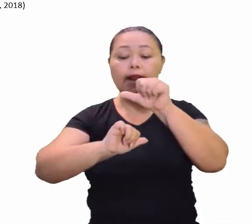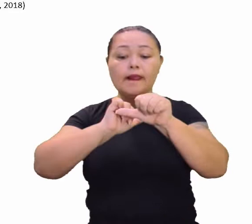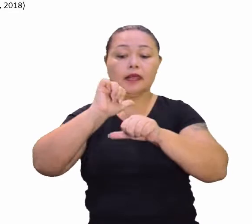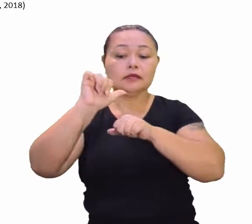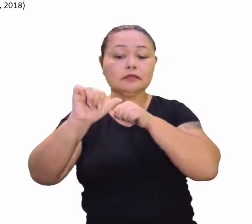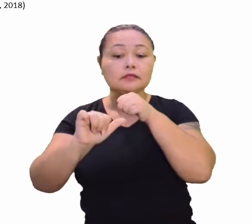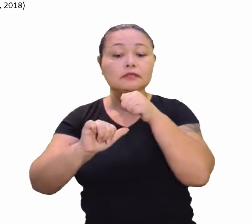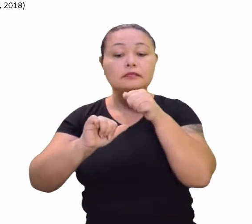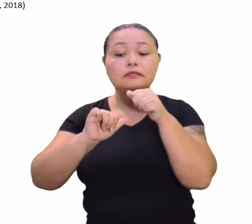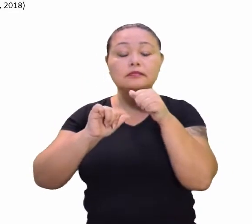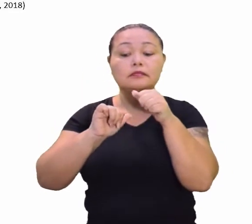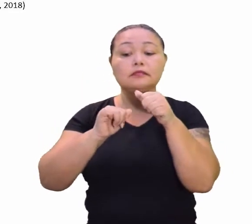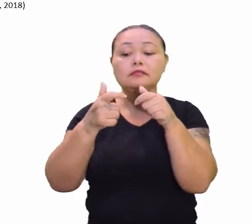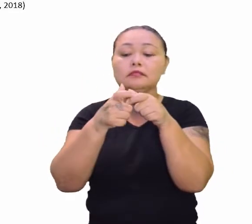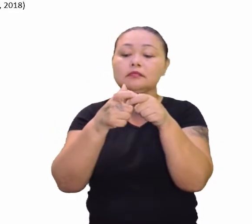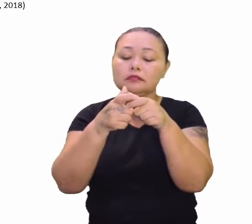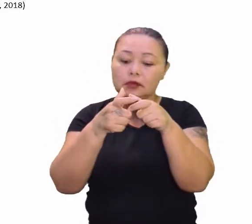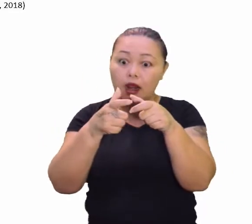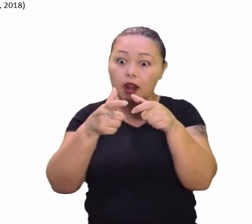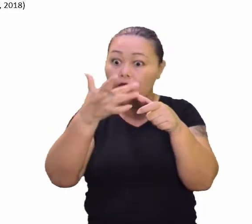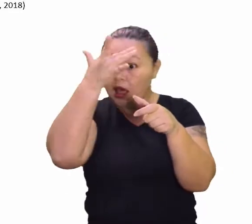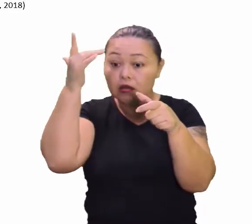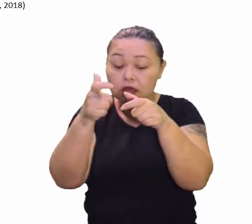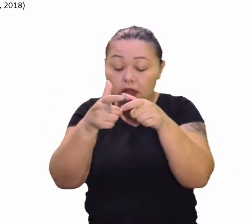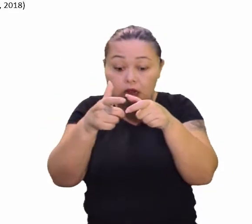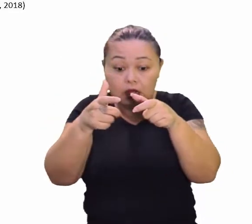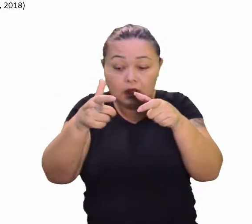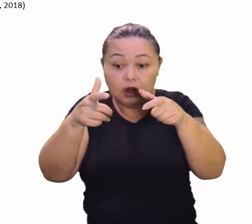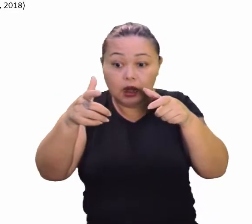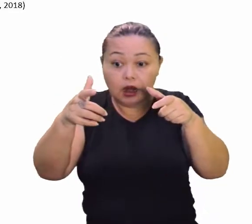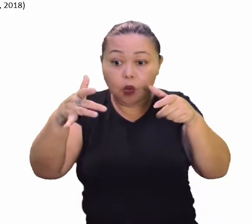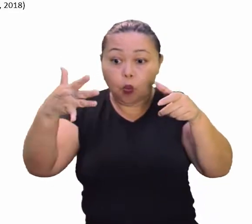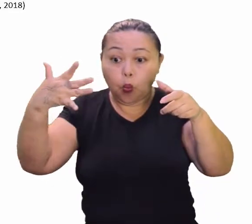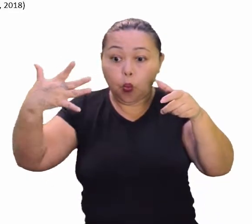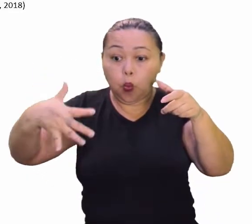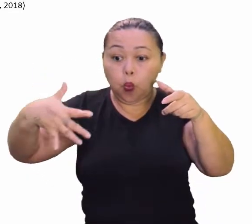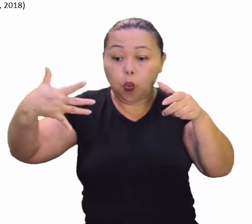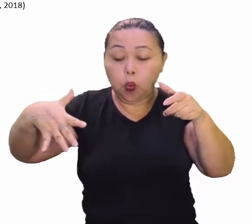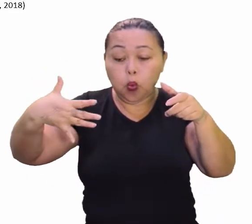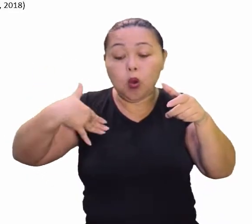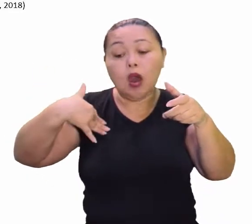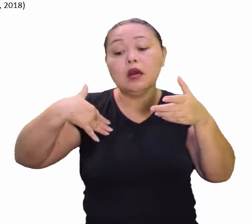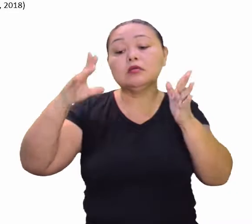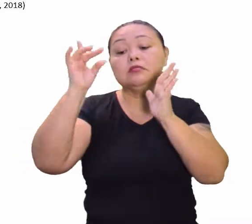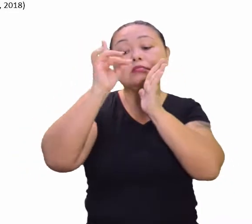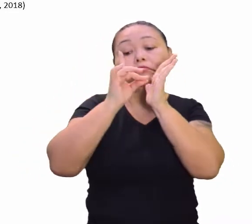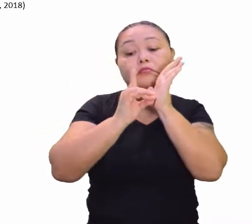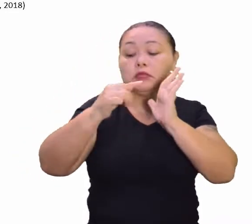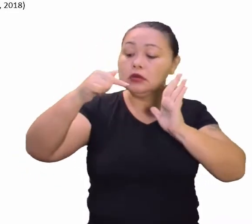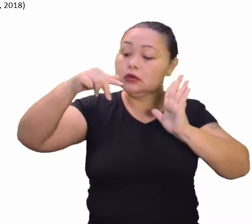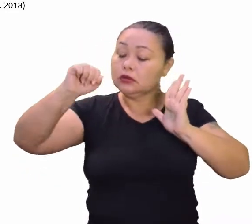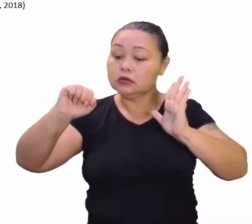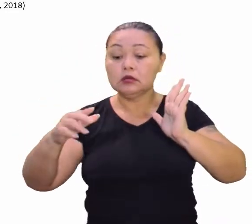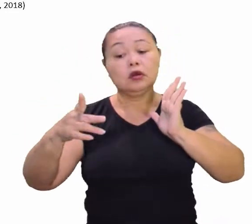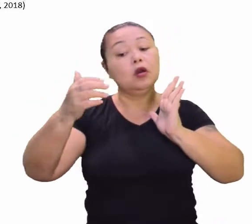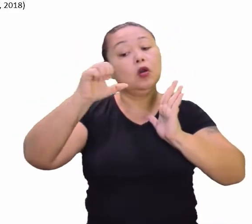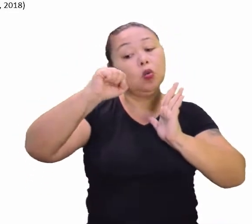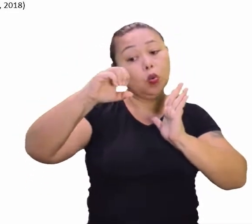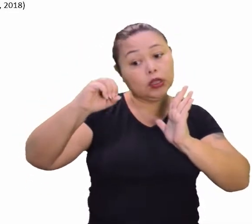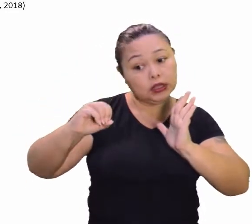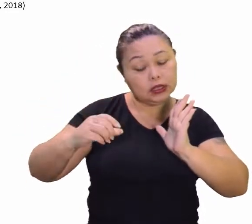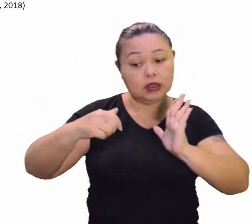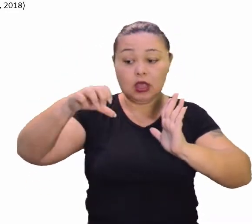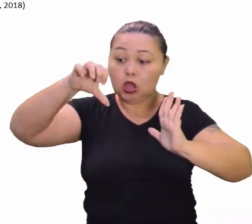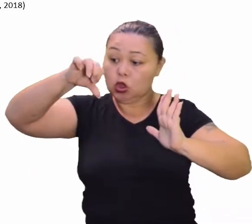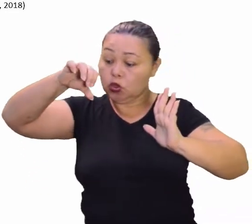esse grande crescimento, principalmente na década de 70, 80 e 90 no